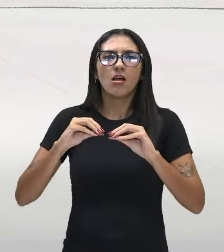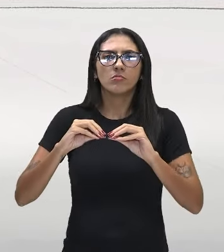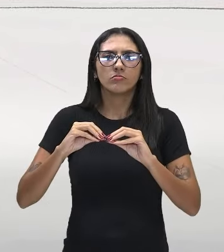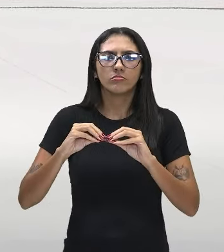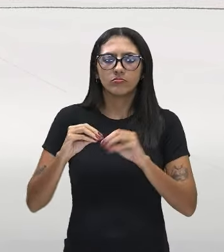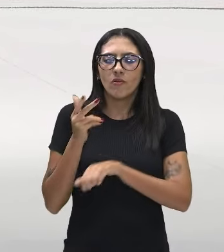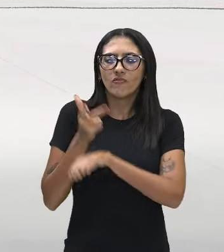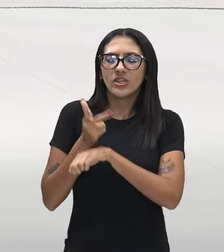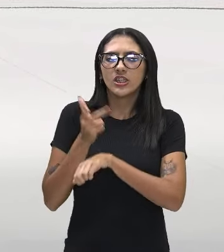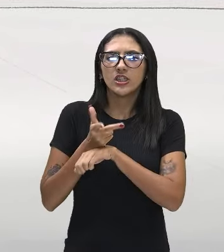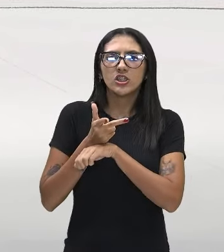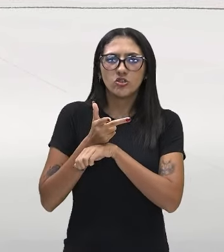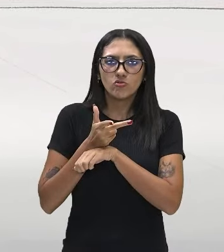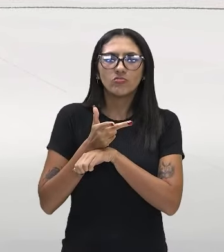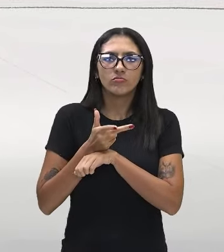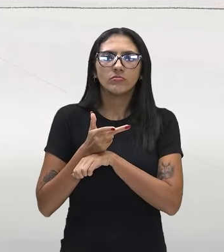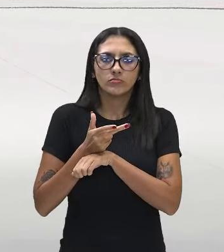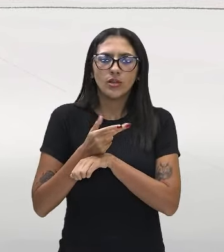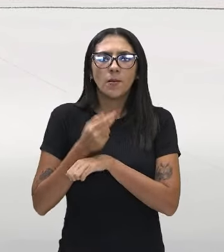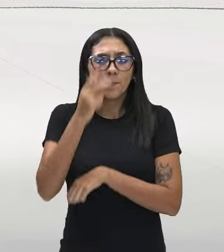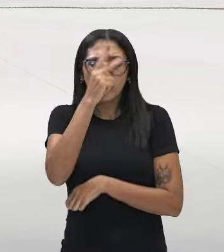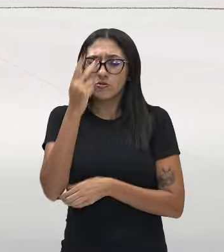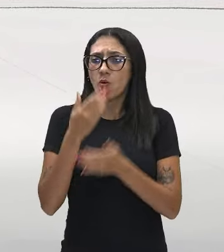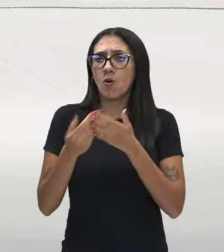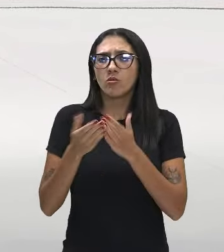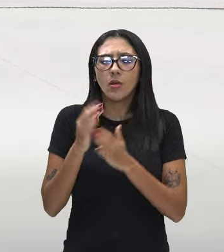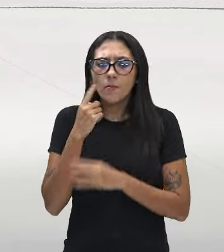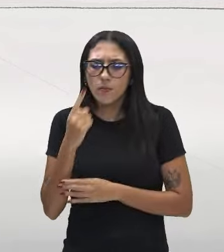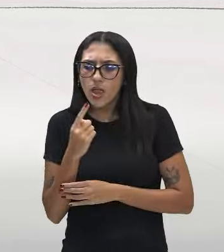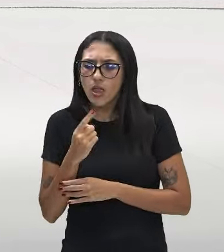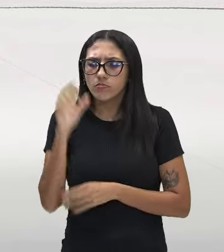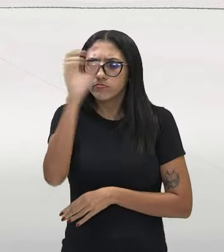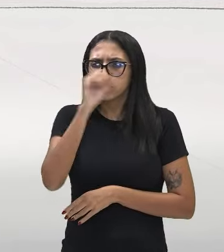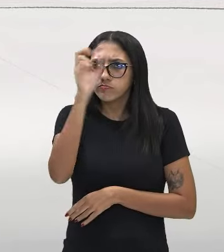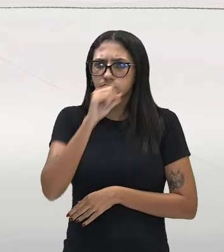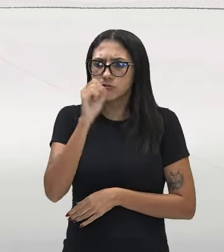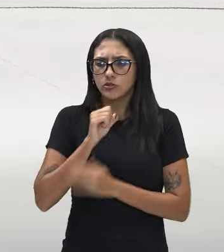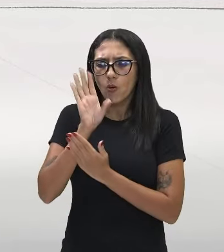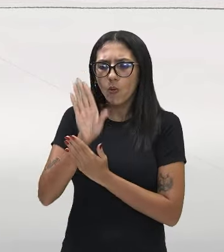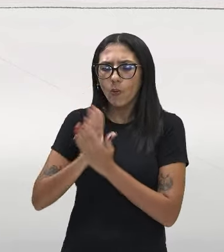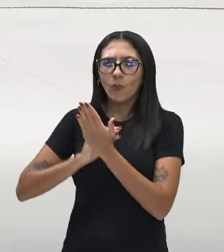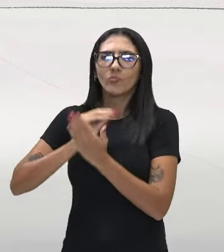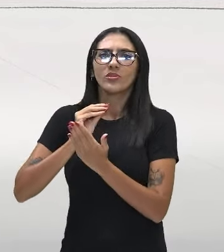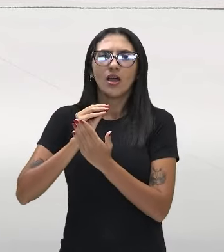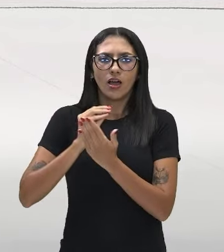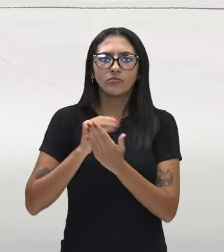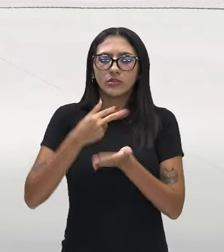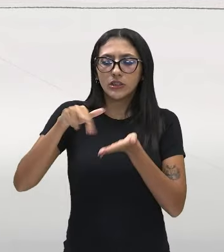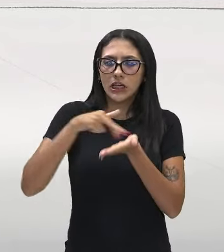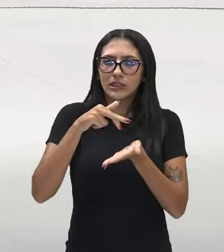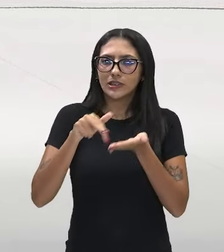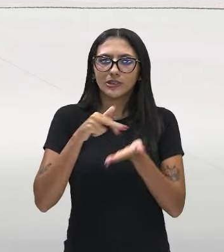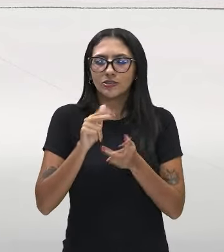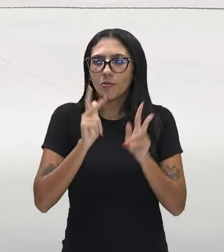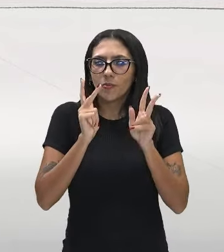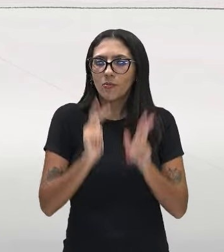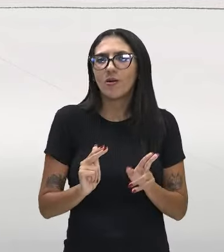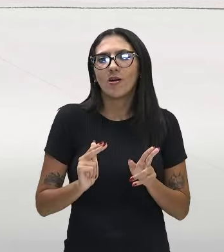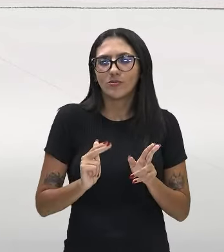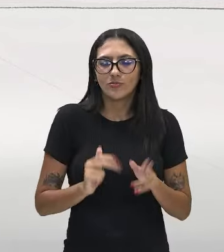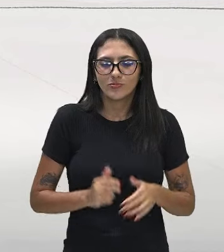as coreografias antes do momento do festival. Para já chegar lá, todo mundo já está sabendo dançar e não ficar que nem a Gabriela, só com 2 para lá, 2 para cá, né? Então, olha